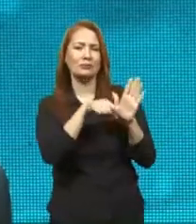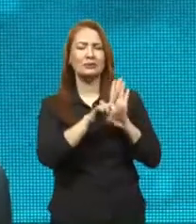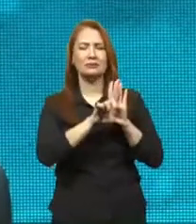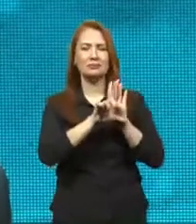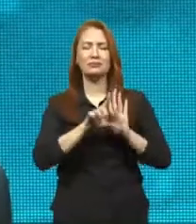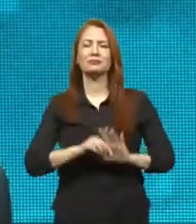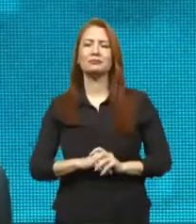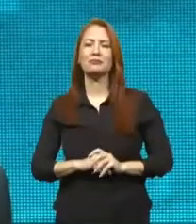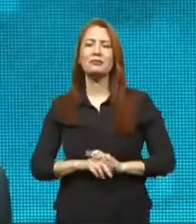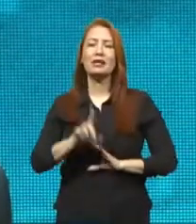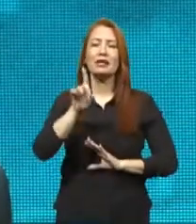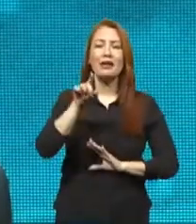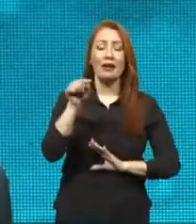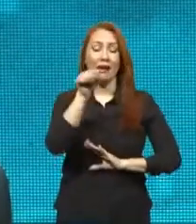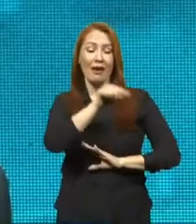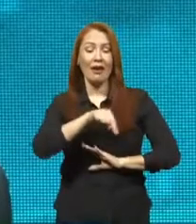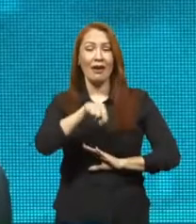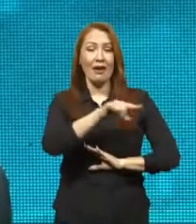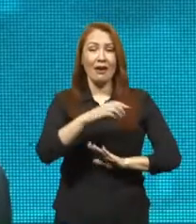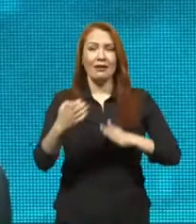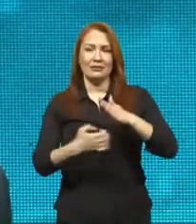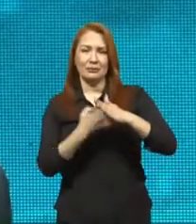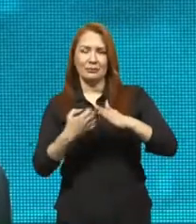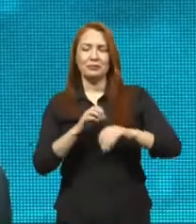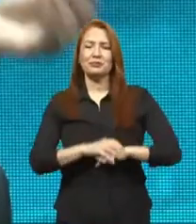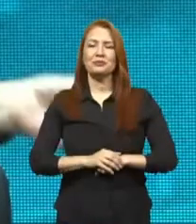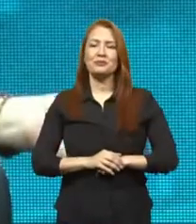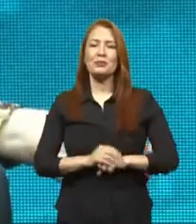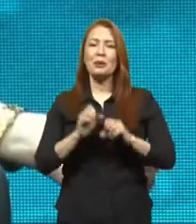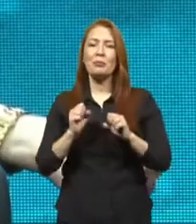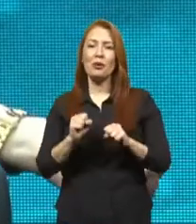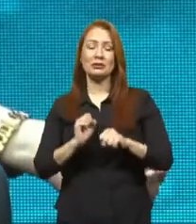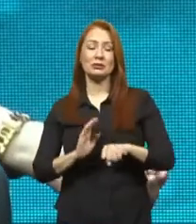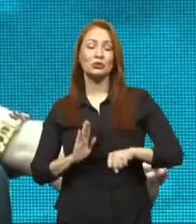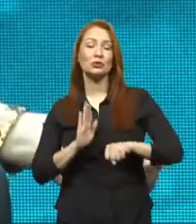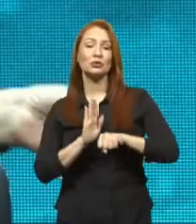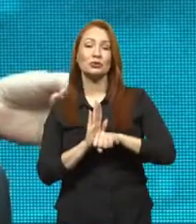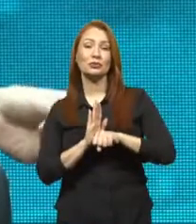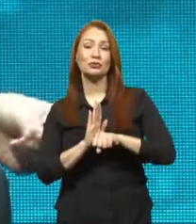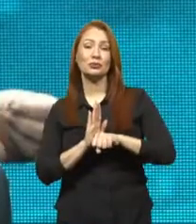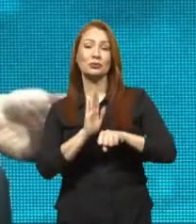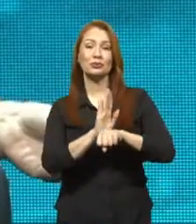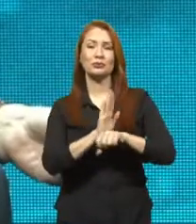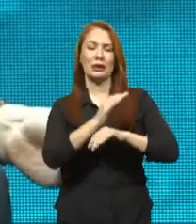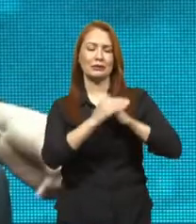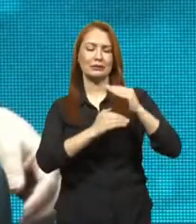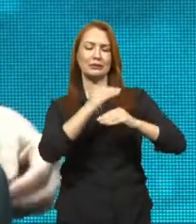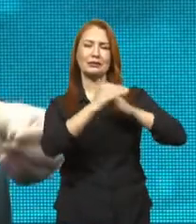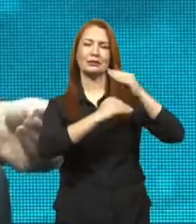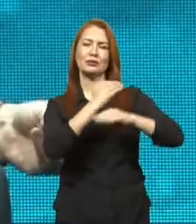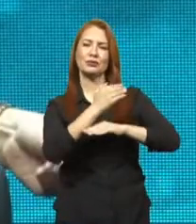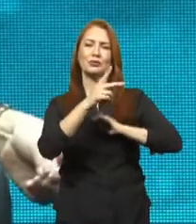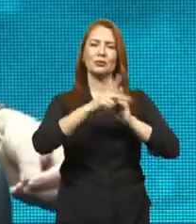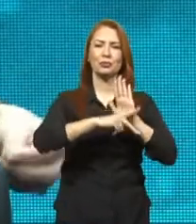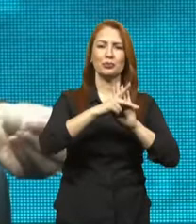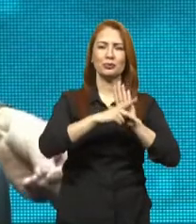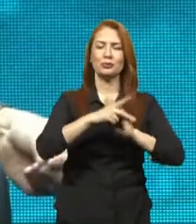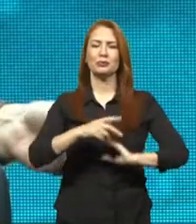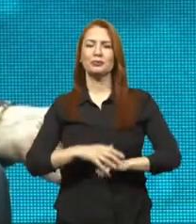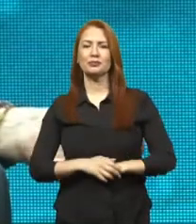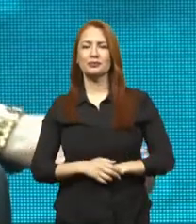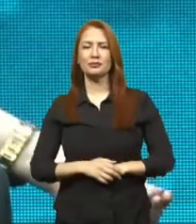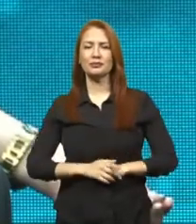estas entidades possam desenvolver projetos para que eles possam, então, ter a habilitação